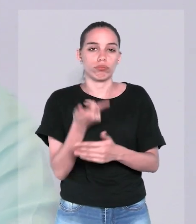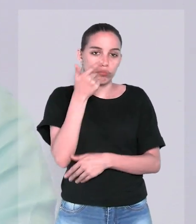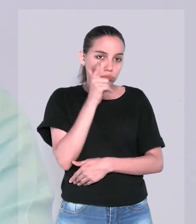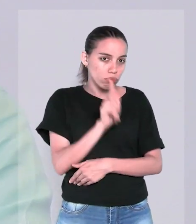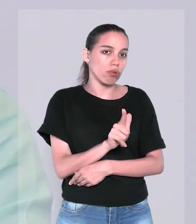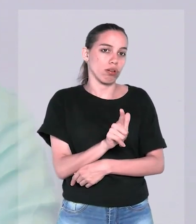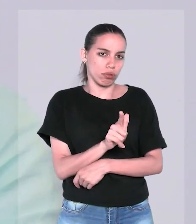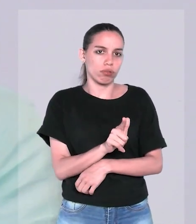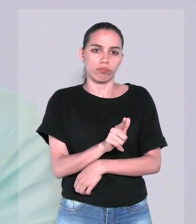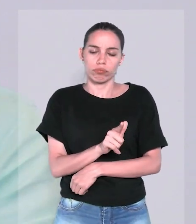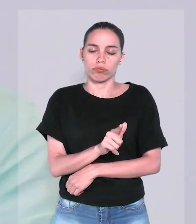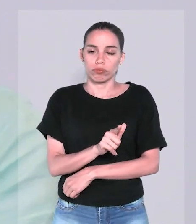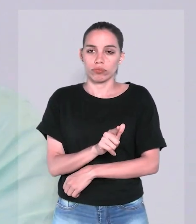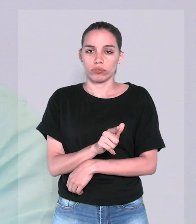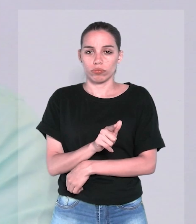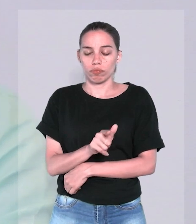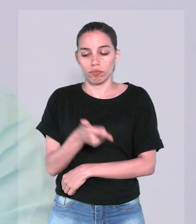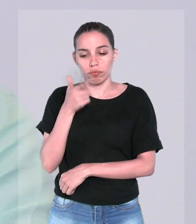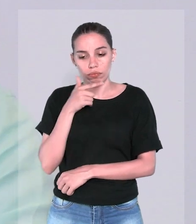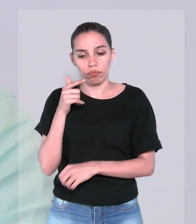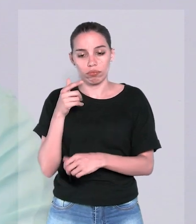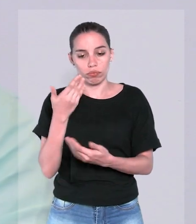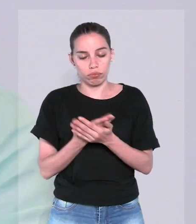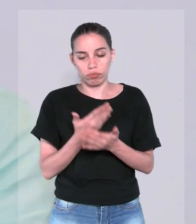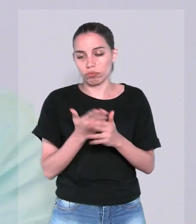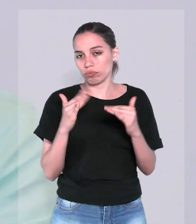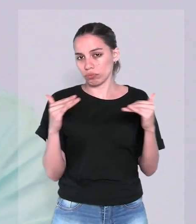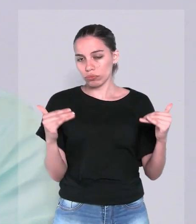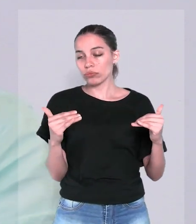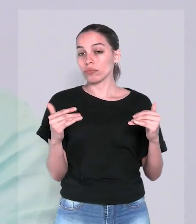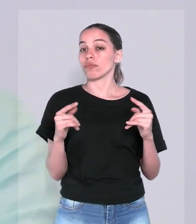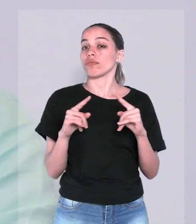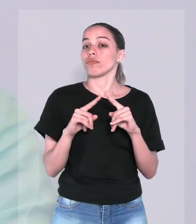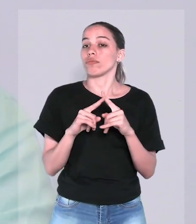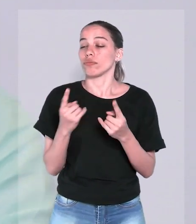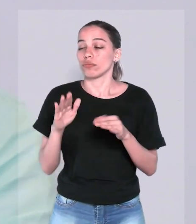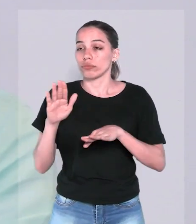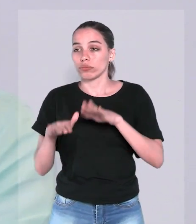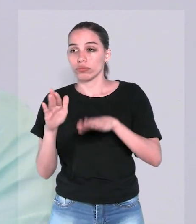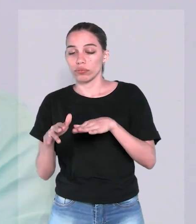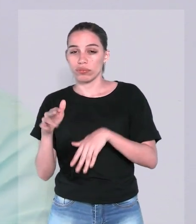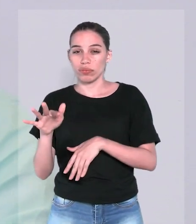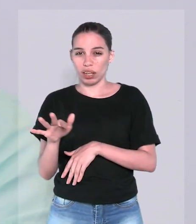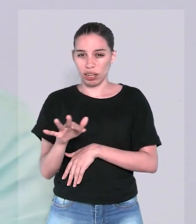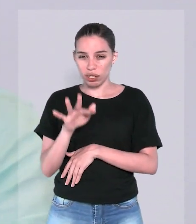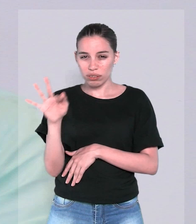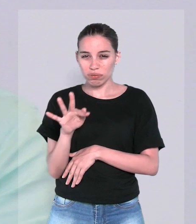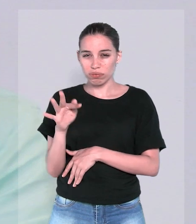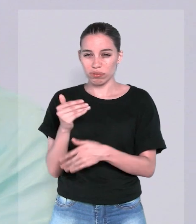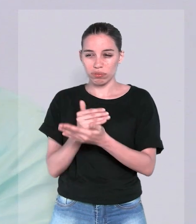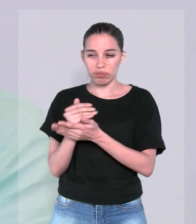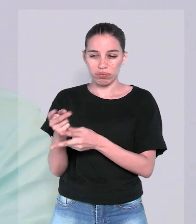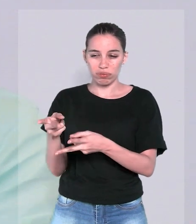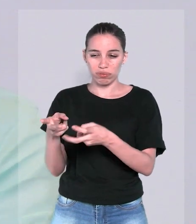que um adolescente do quarto tenha um boletim todo azul, ele chegue à universidade, ele chega ao ensino superior